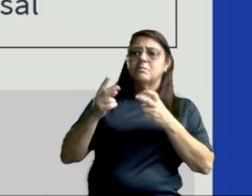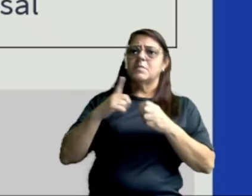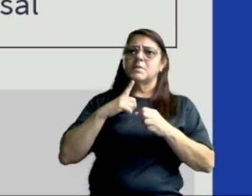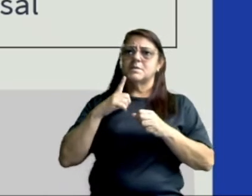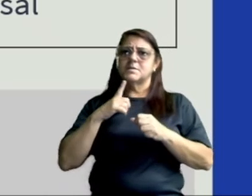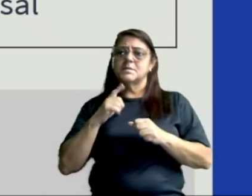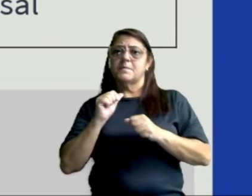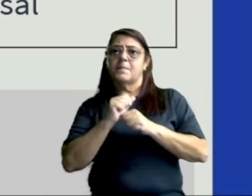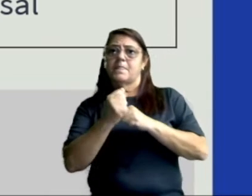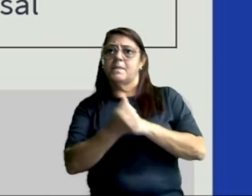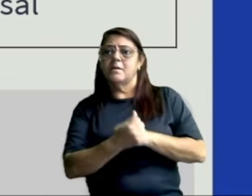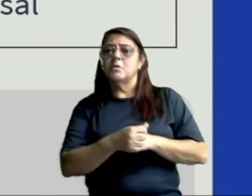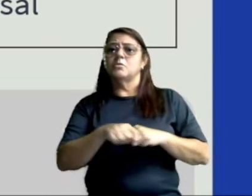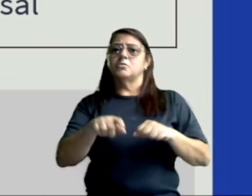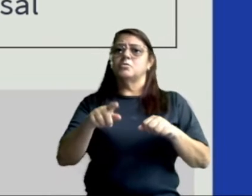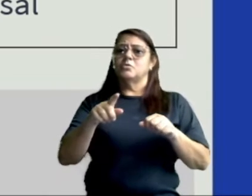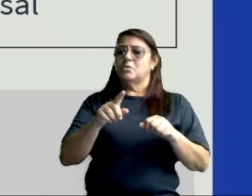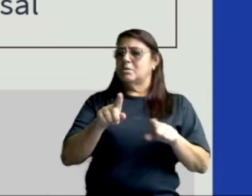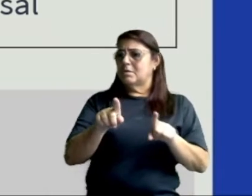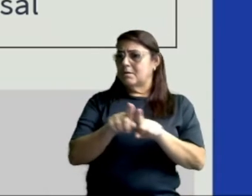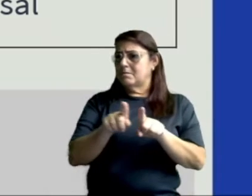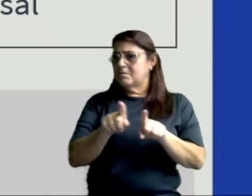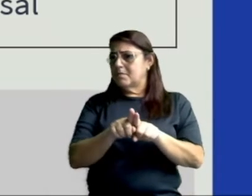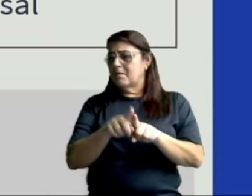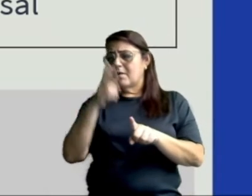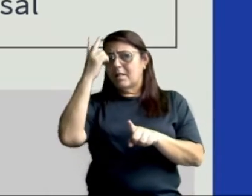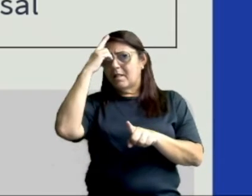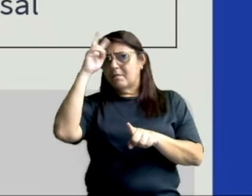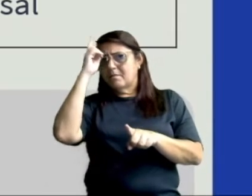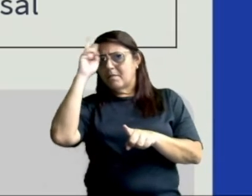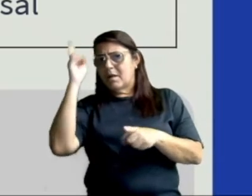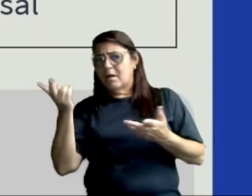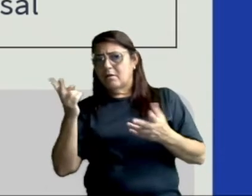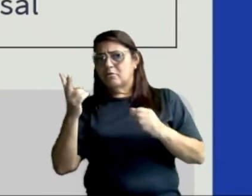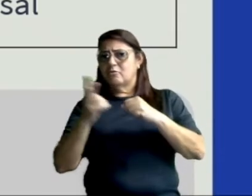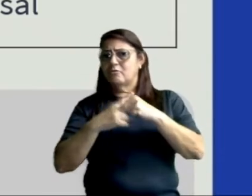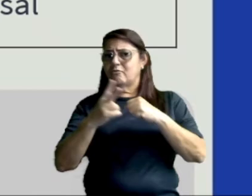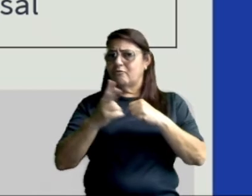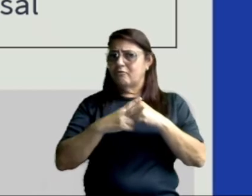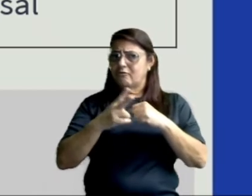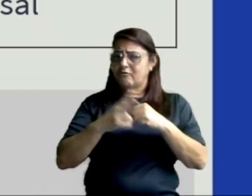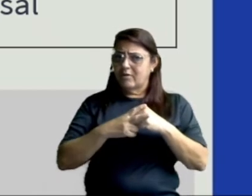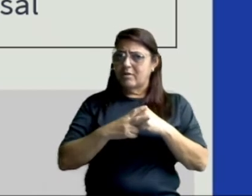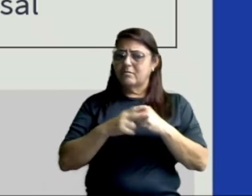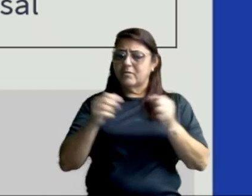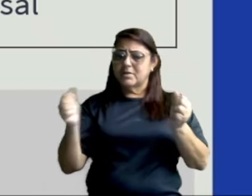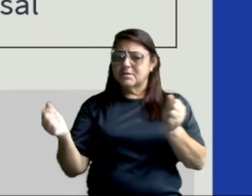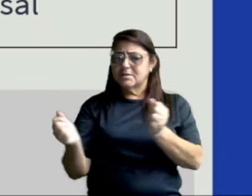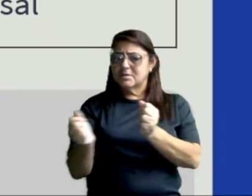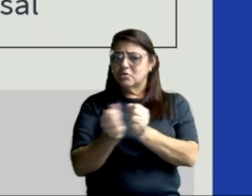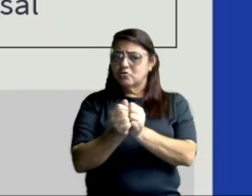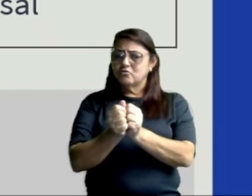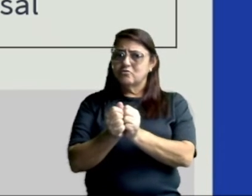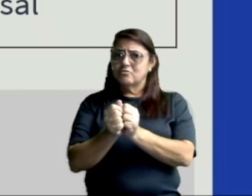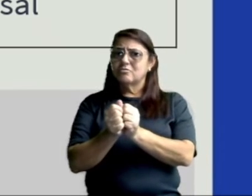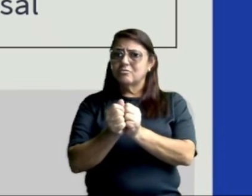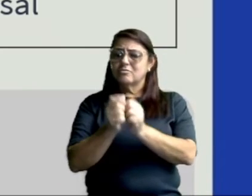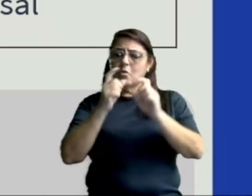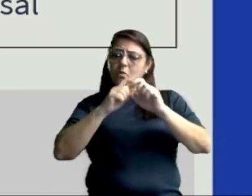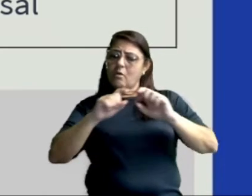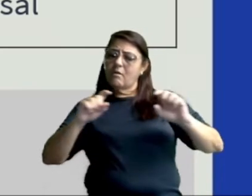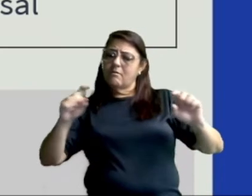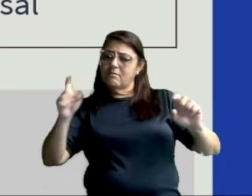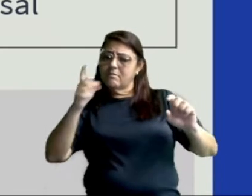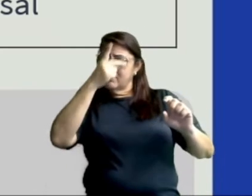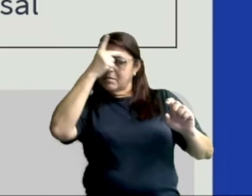sujeito, ou seja, um pronome. Depois você vai lembrar que precisa do verbo, então o verbo vai ser empregado de acordo com